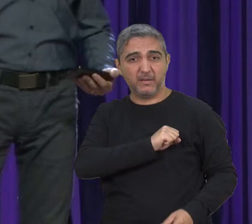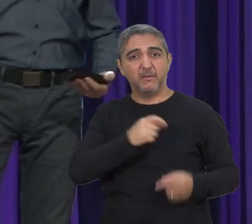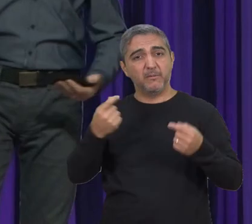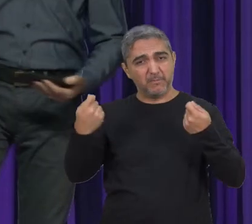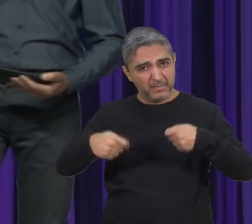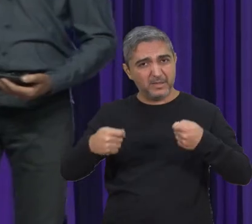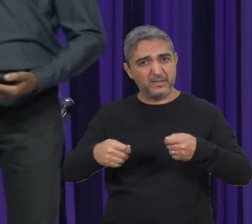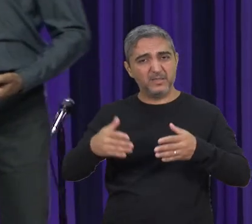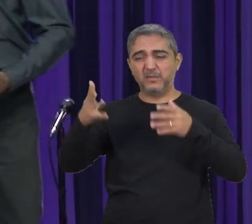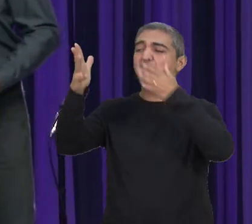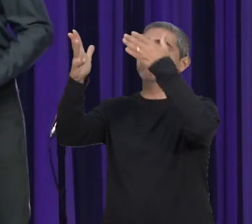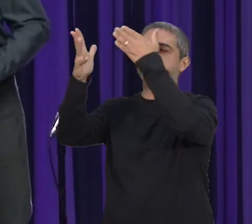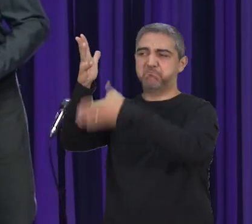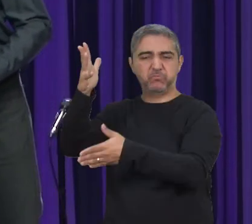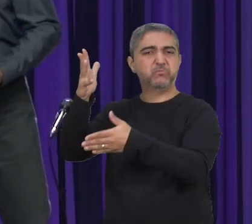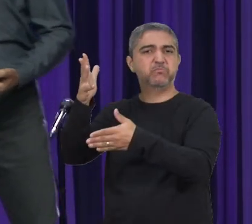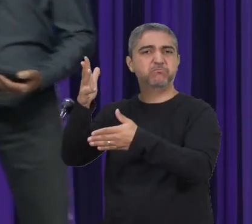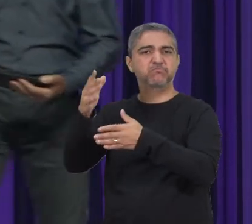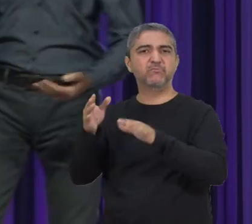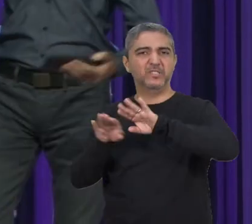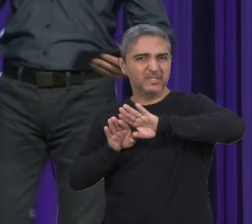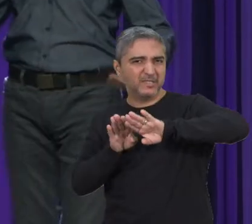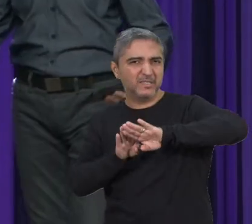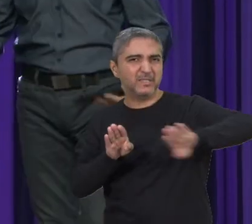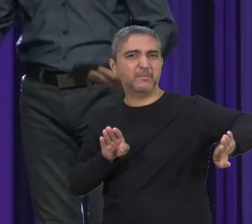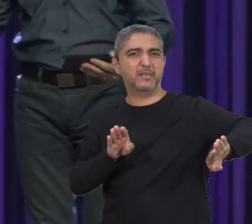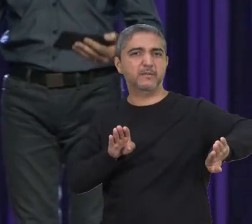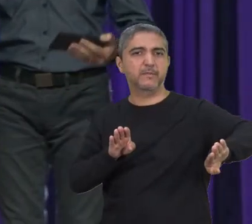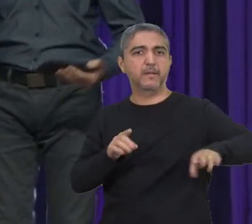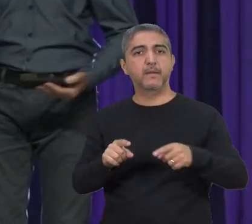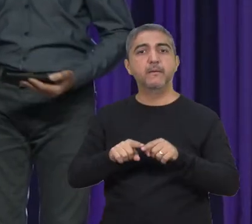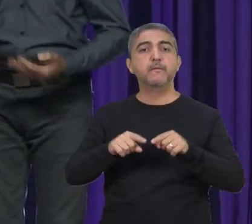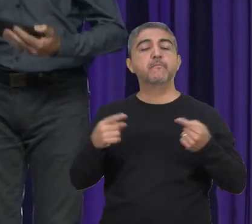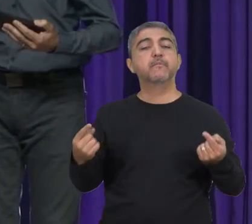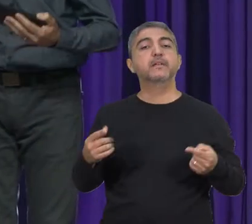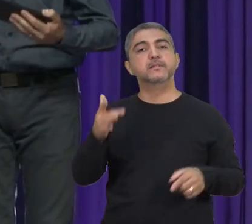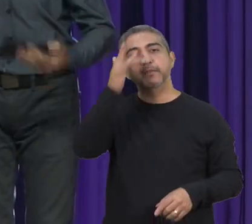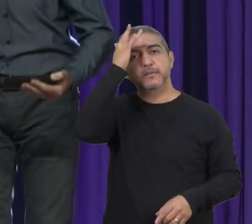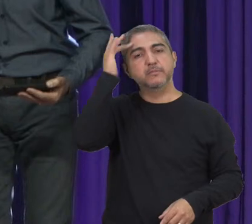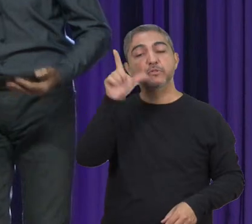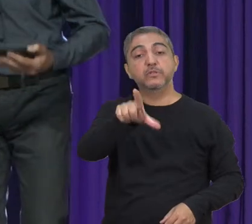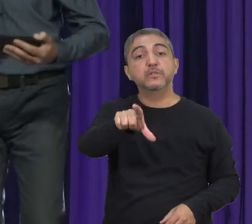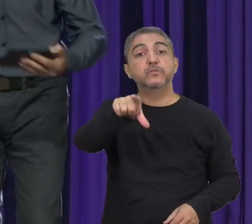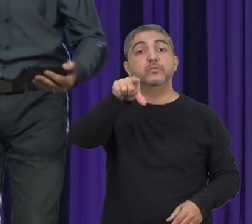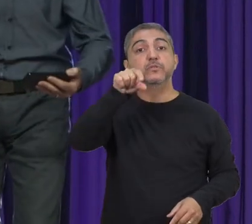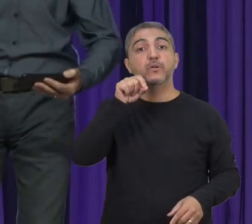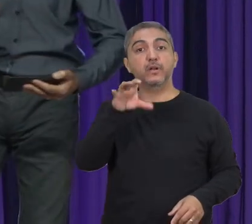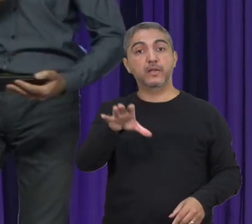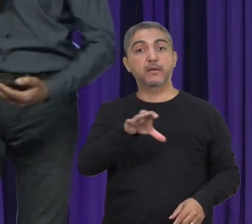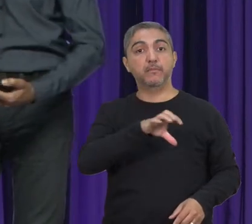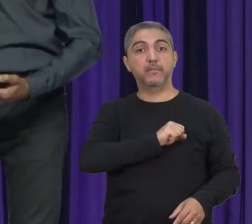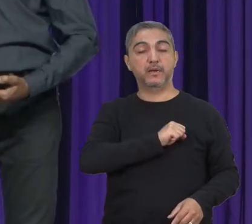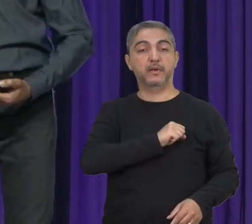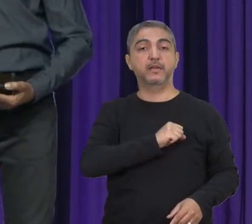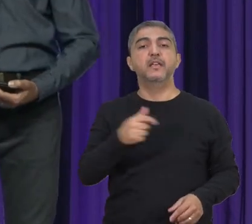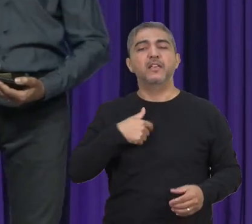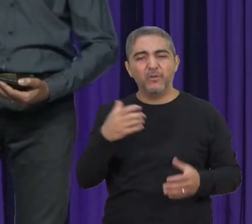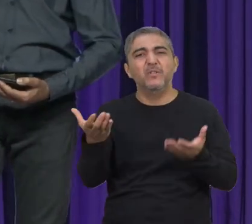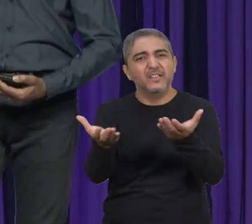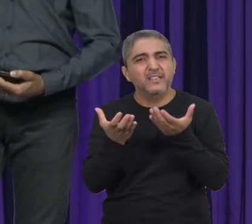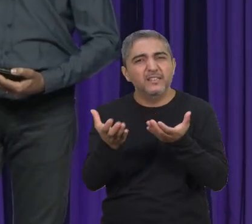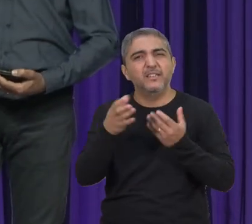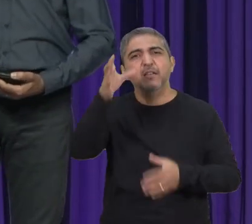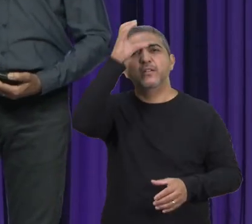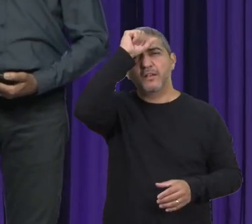porque eles decidiram não amar. Mas pessoas que decidiram: não, Senhor, eu quero amar, não consigo, não está ao meu